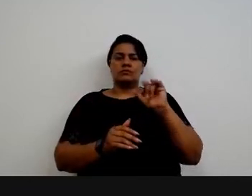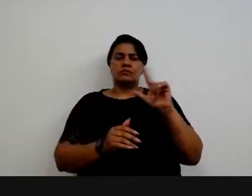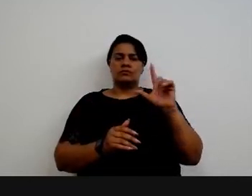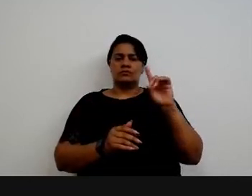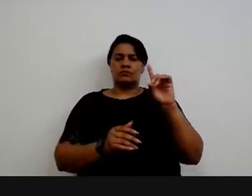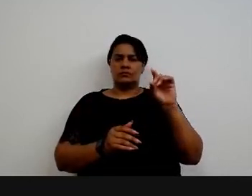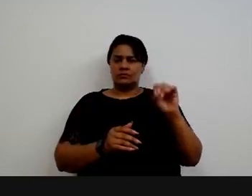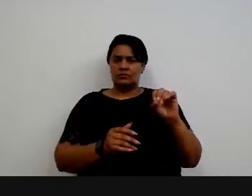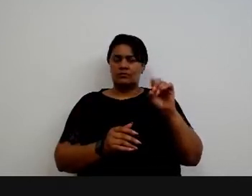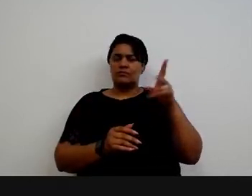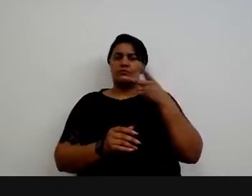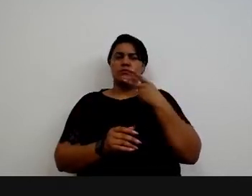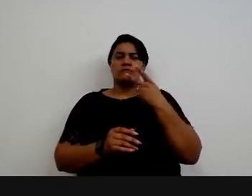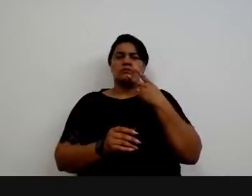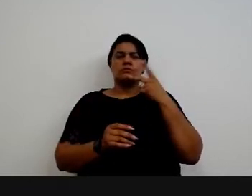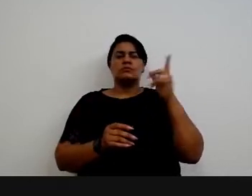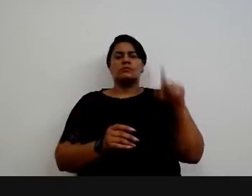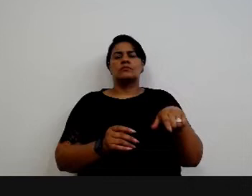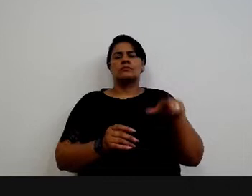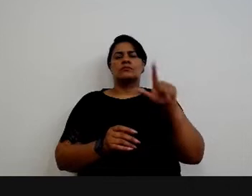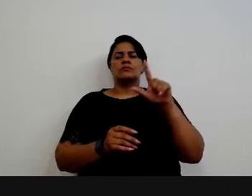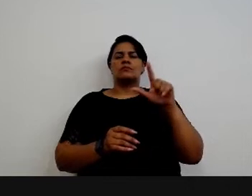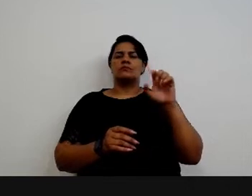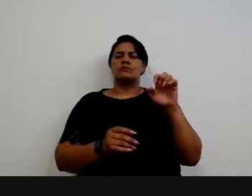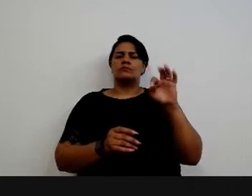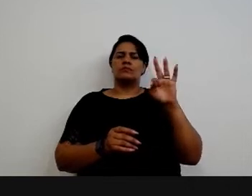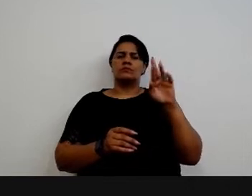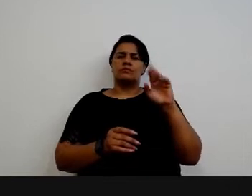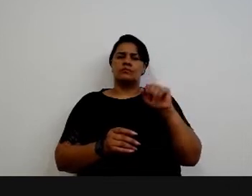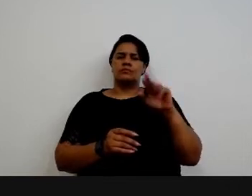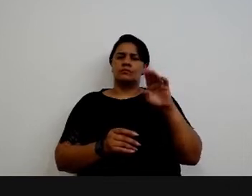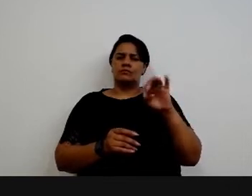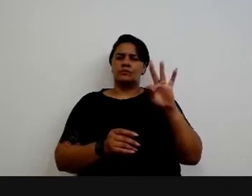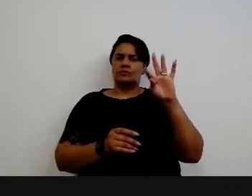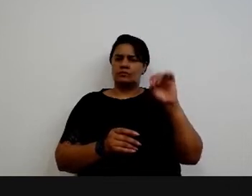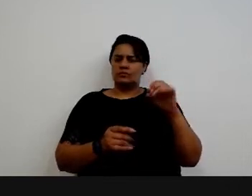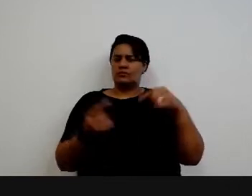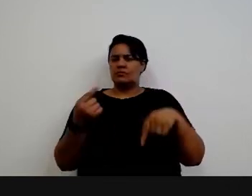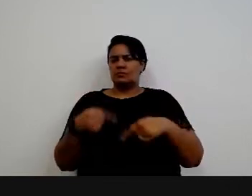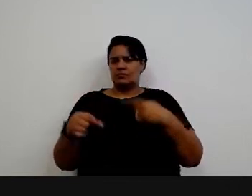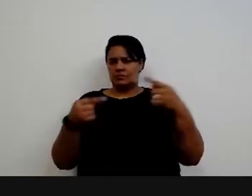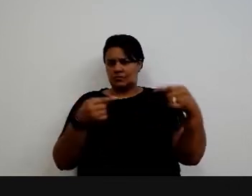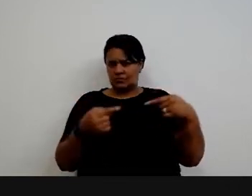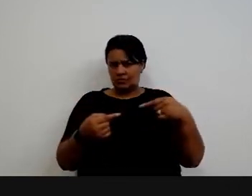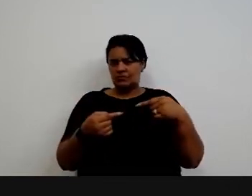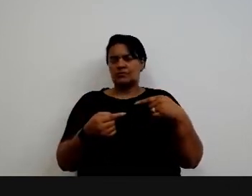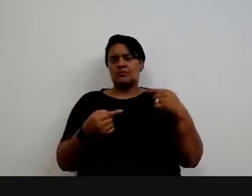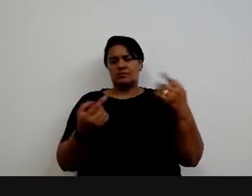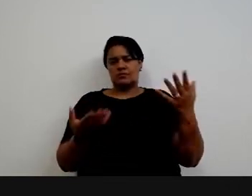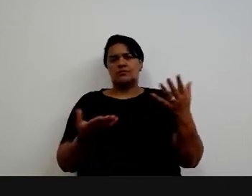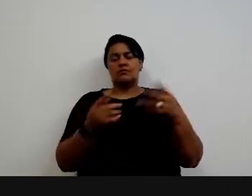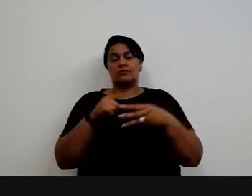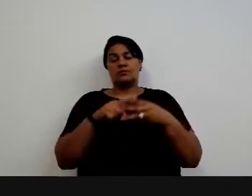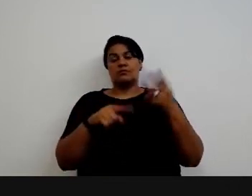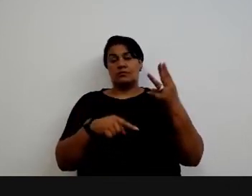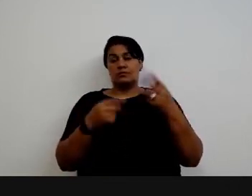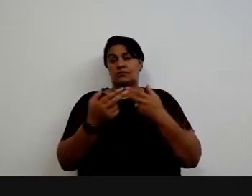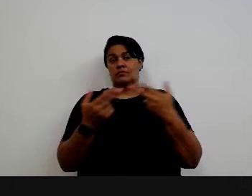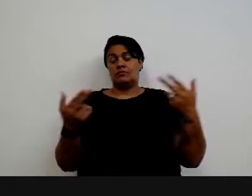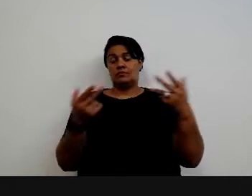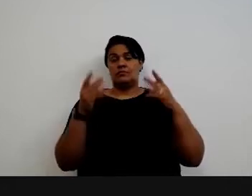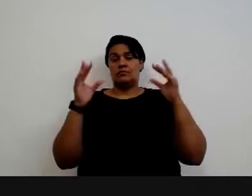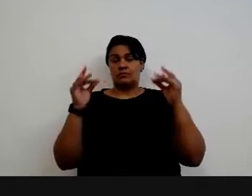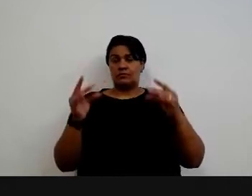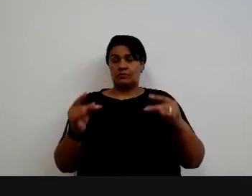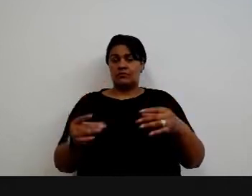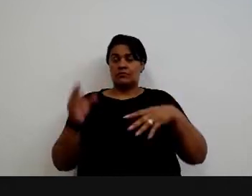em letramento político, né, como esse processo pega esses três pontos aí, esses 3 aspectos,